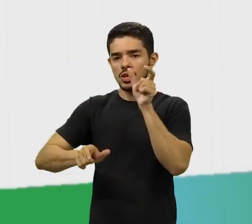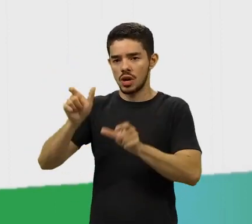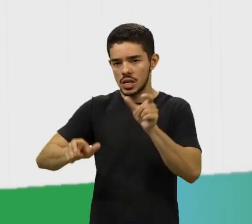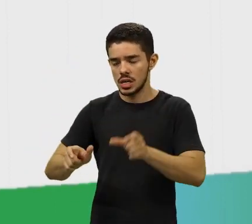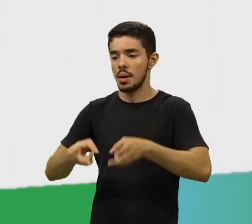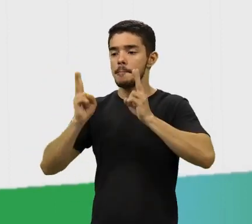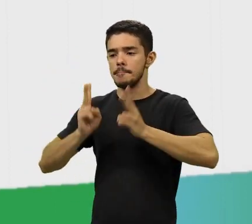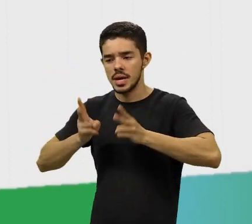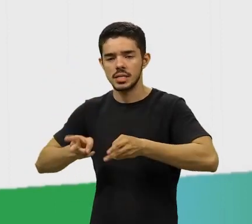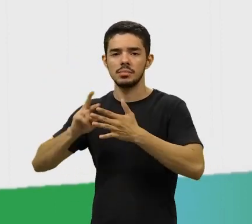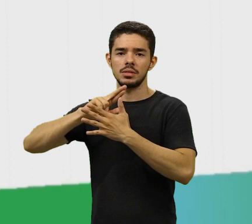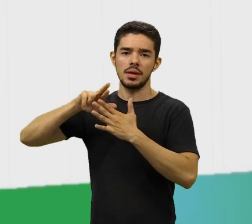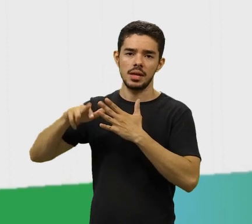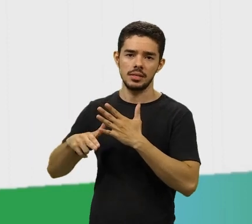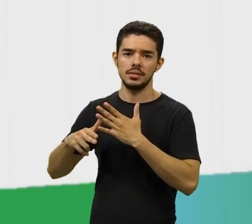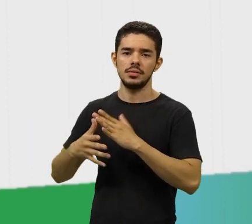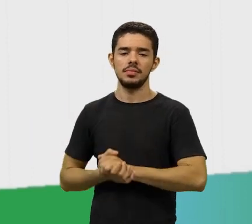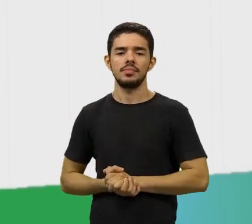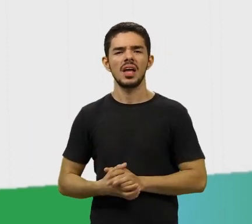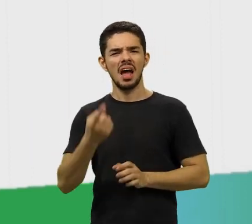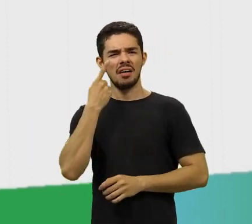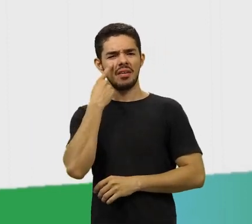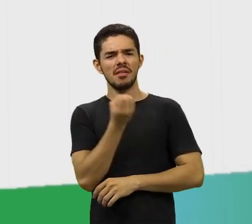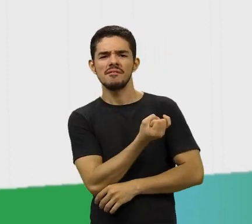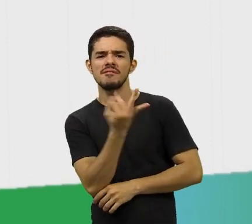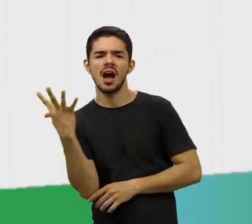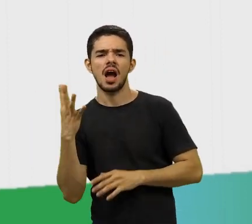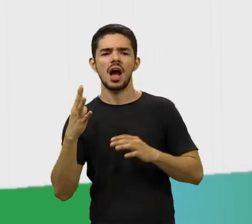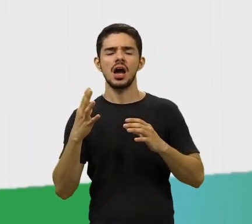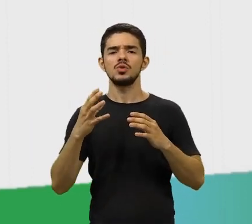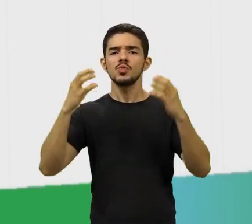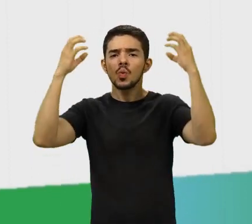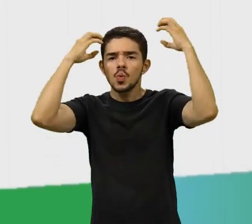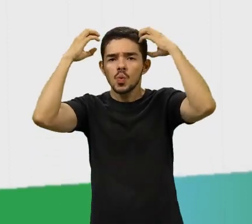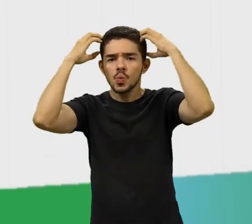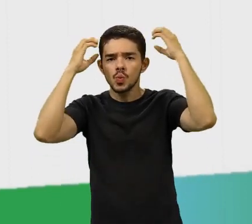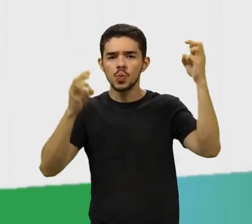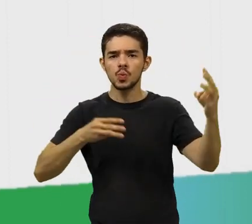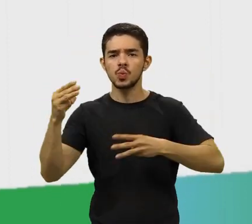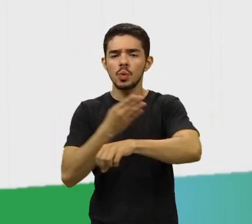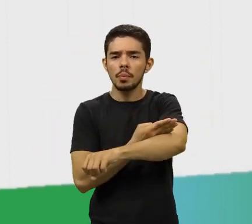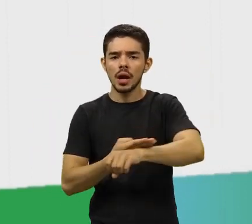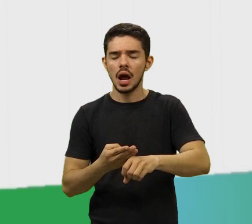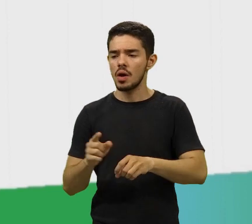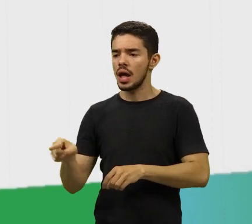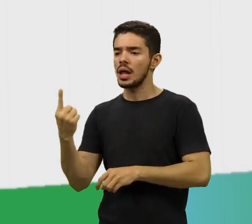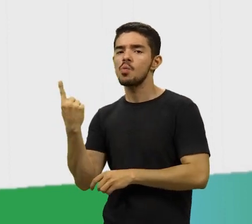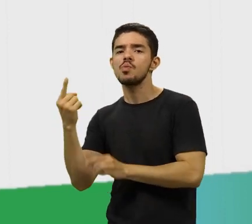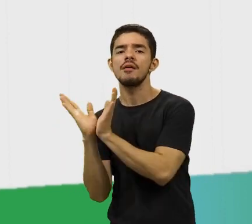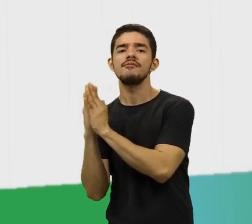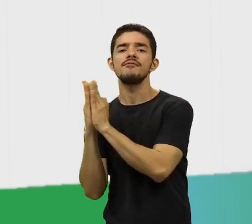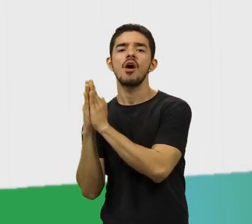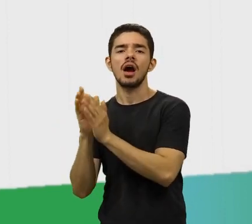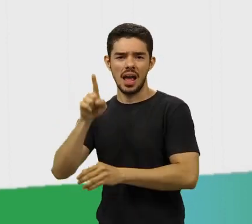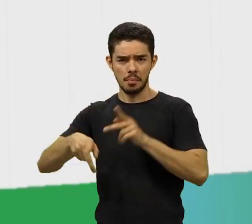Ah, Davi, mas eu estou vendo aqui que tem vários ursos polares e tem uma foca. Isso determina que é uma